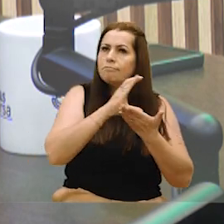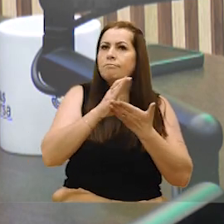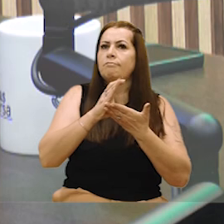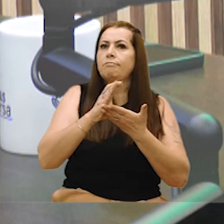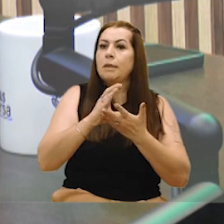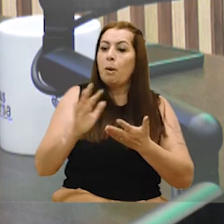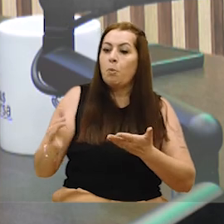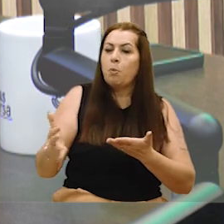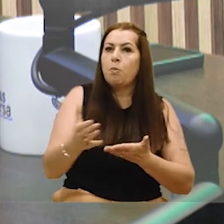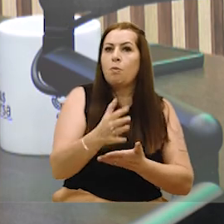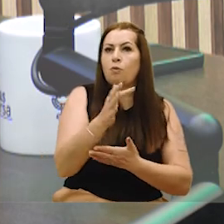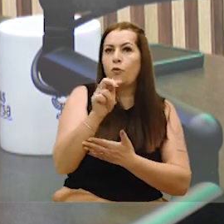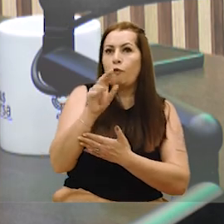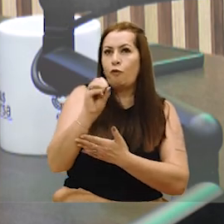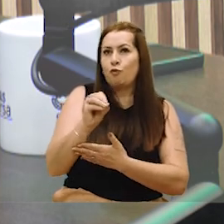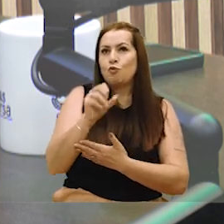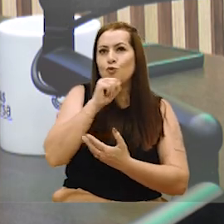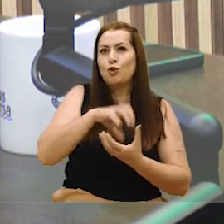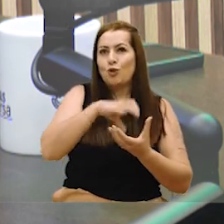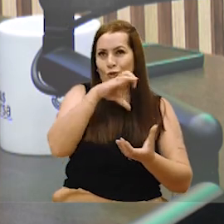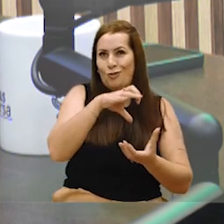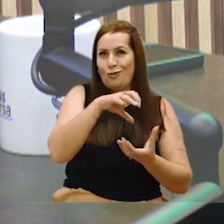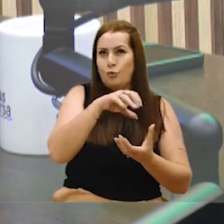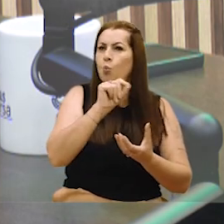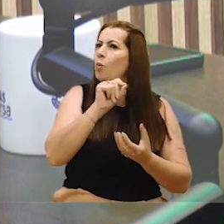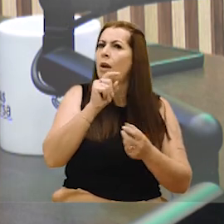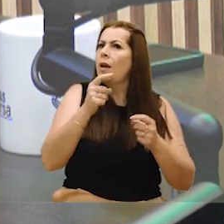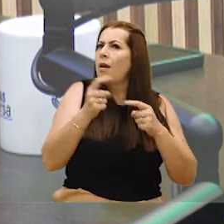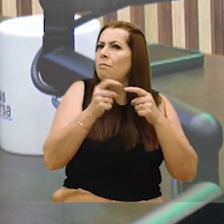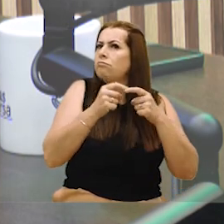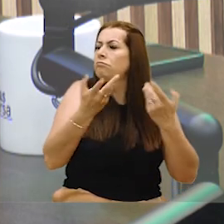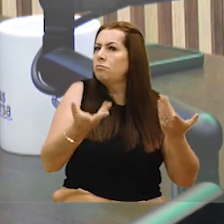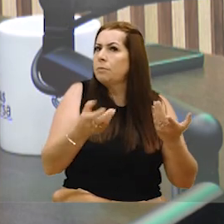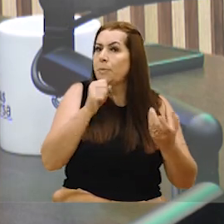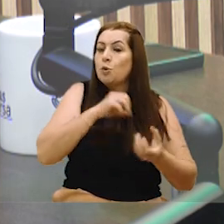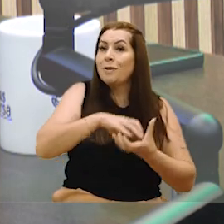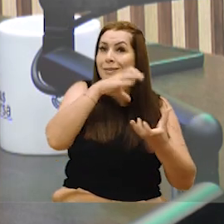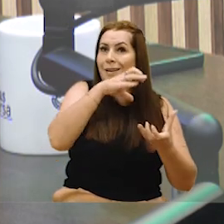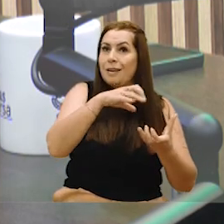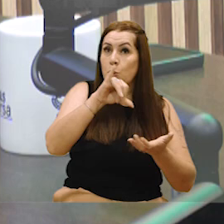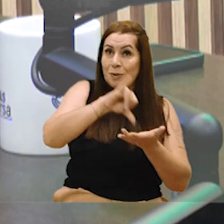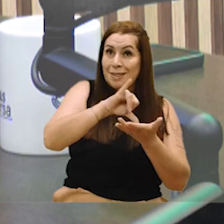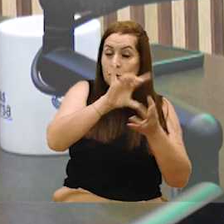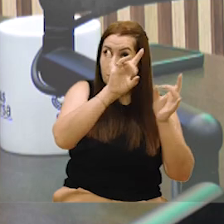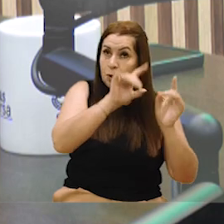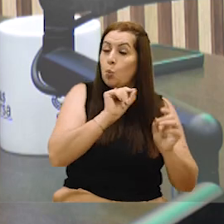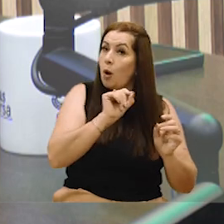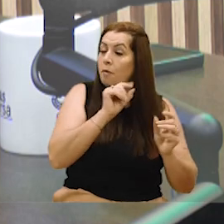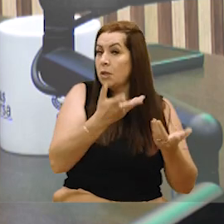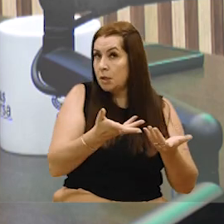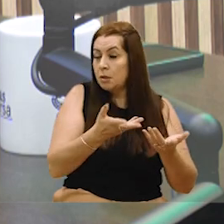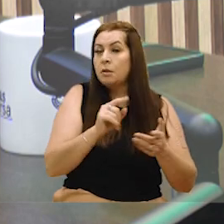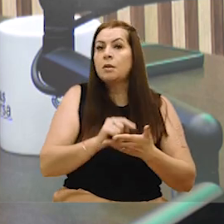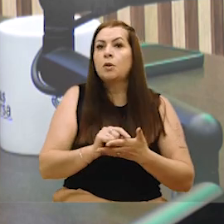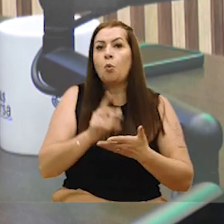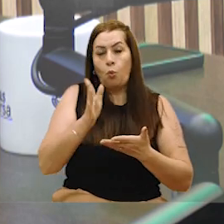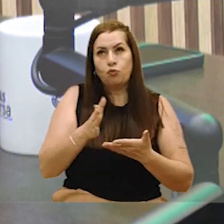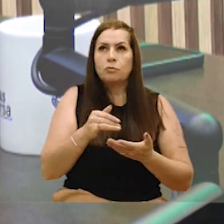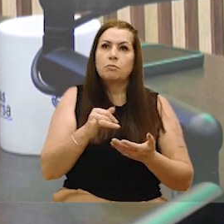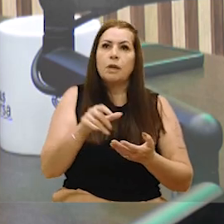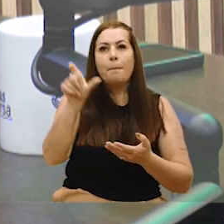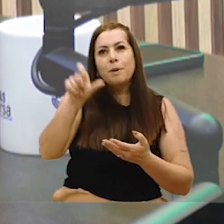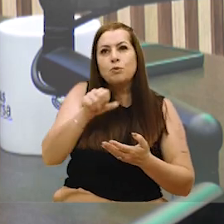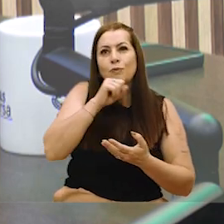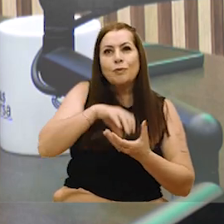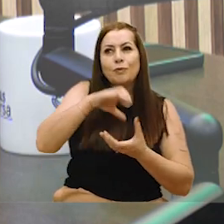também captar do fundo do idoso. O que vai ser esse ambulatório da pessoa idosa, centro especializado? Hoje o idoso,